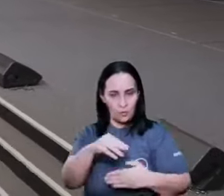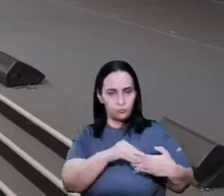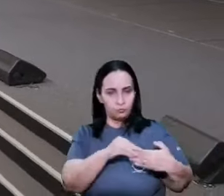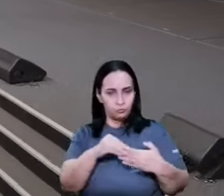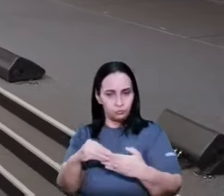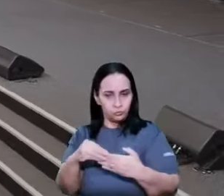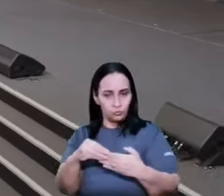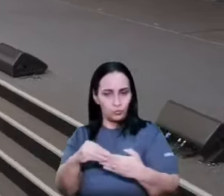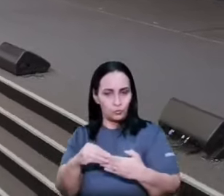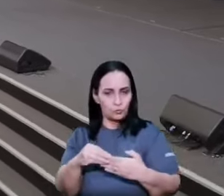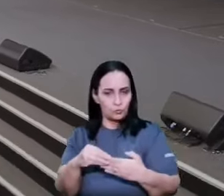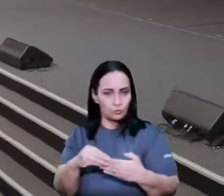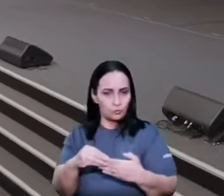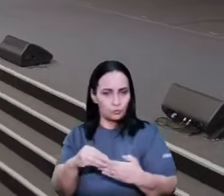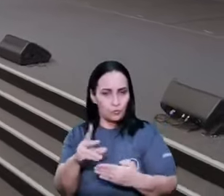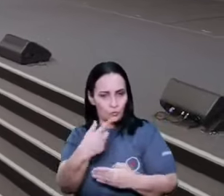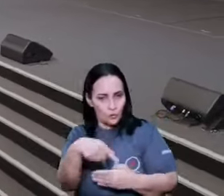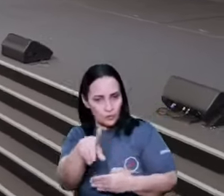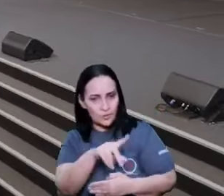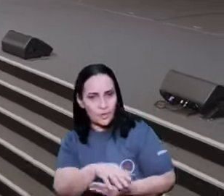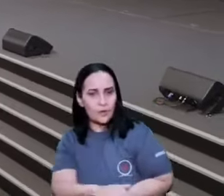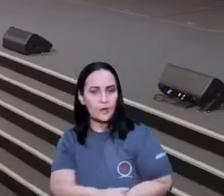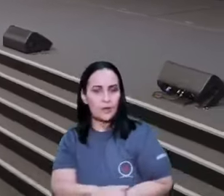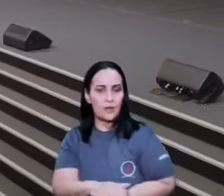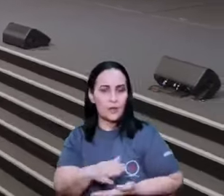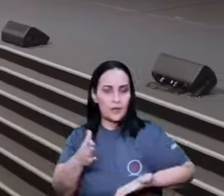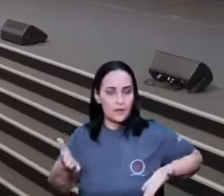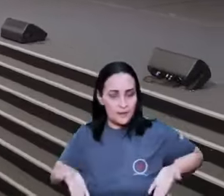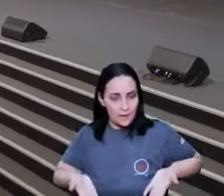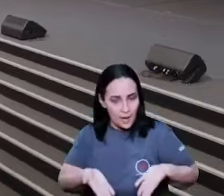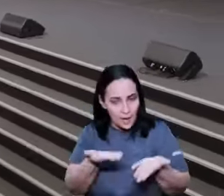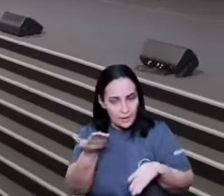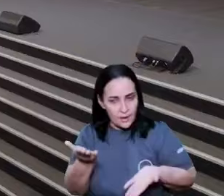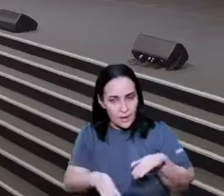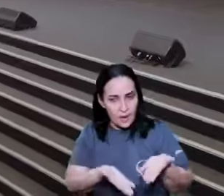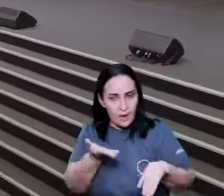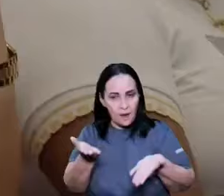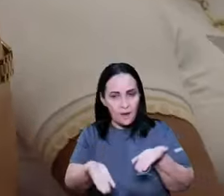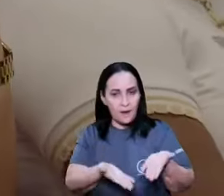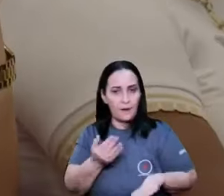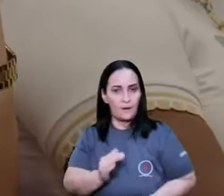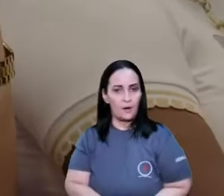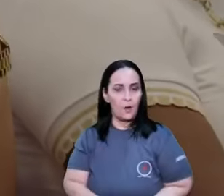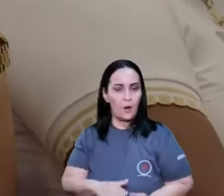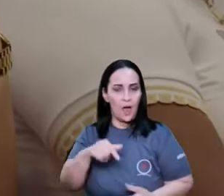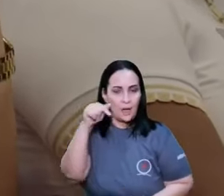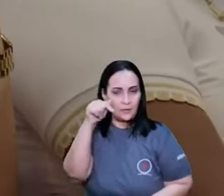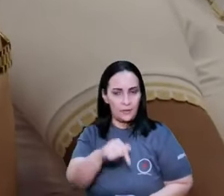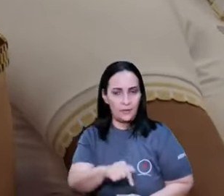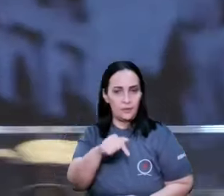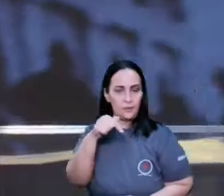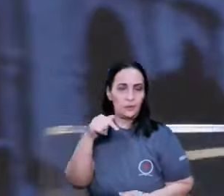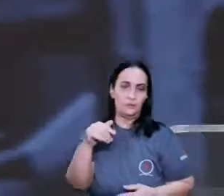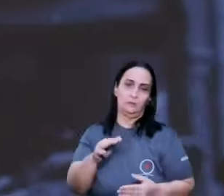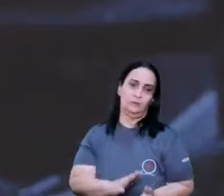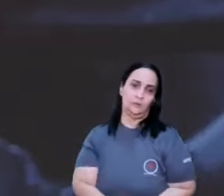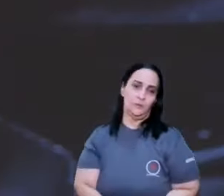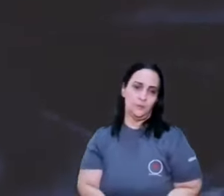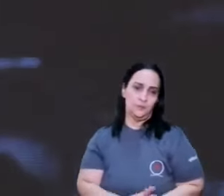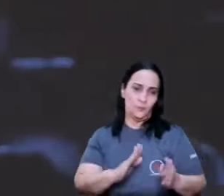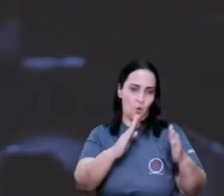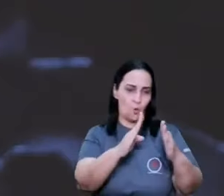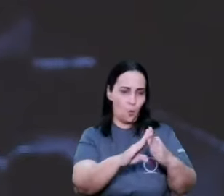para lhe dizer eu vou tratar de você esta casa hoje é mais do que um santuário é o